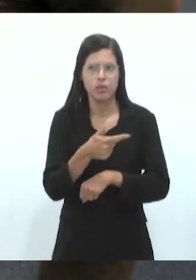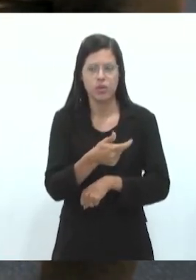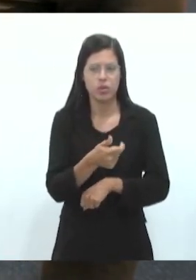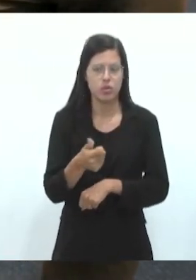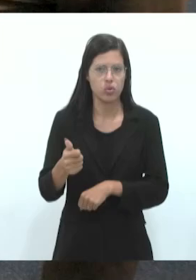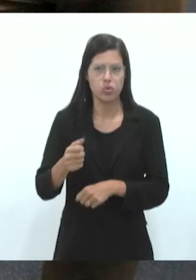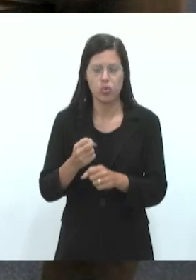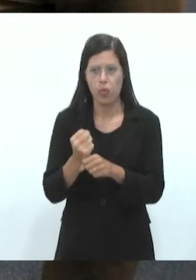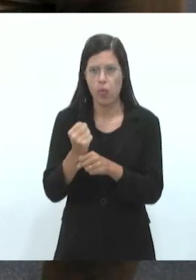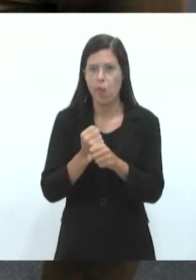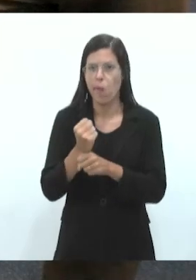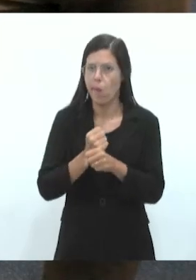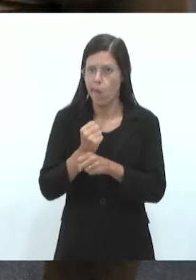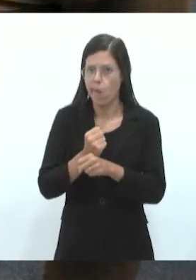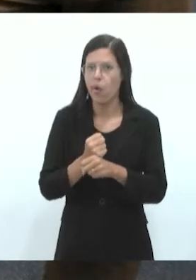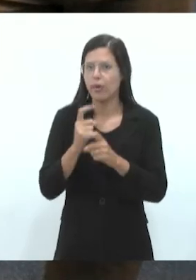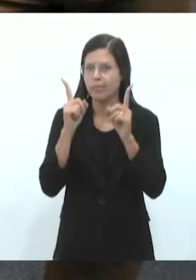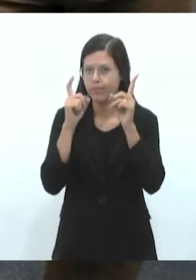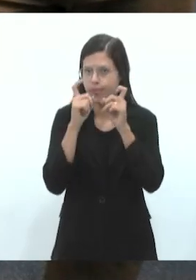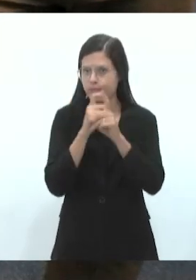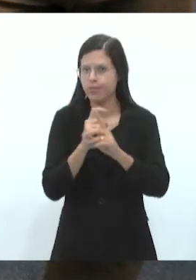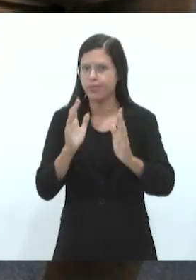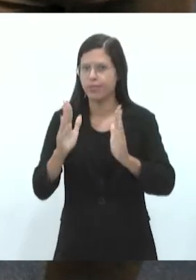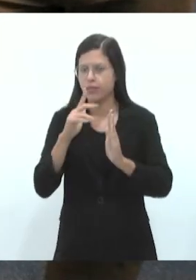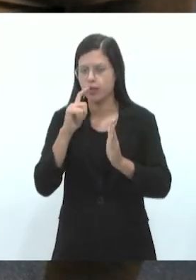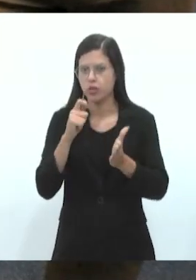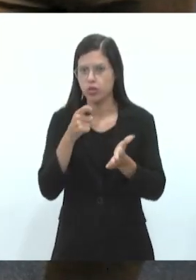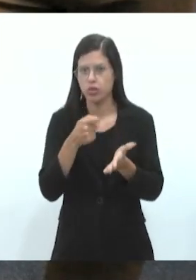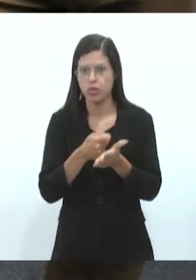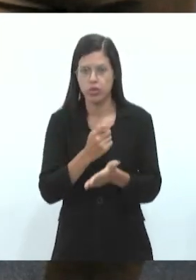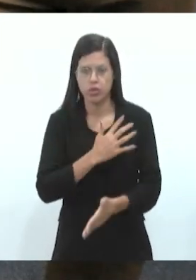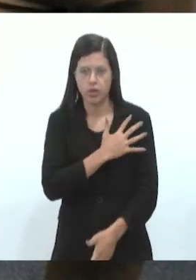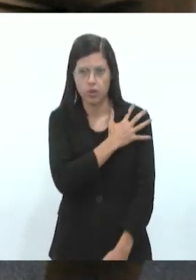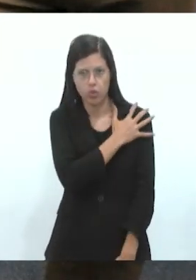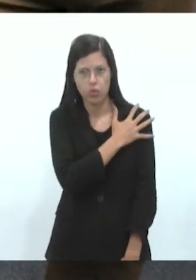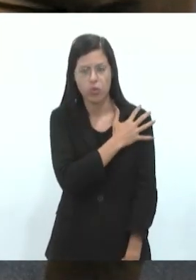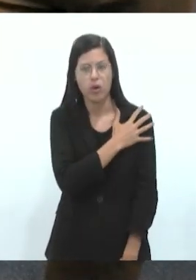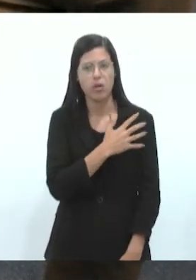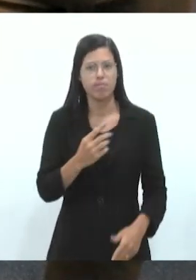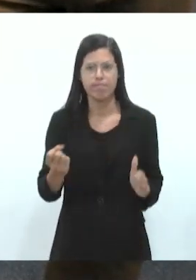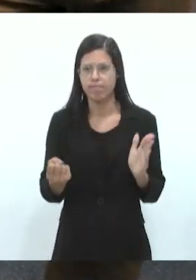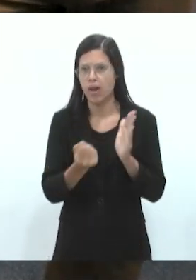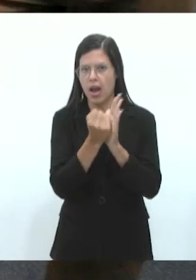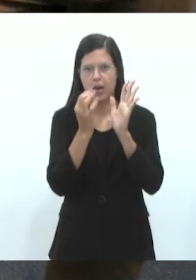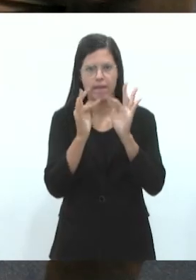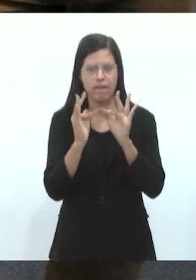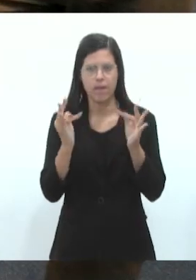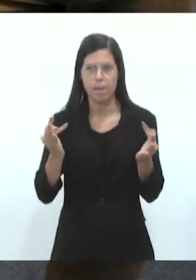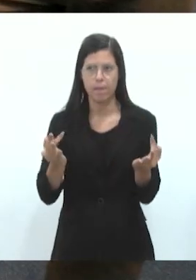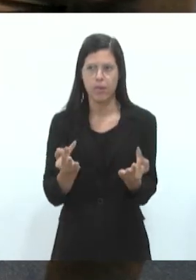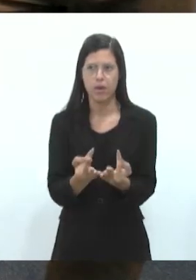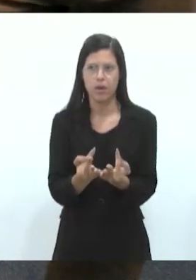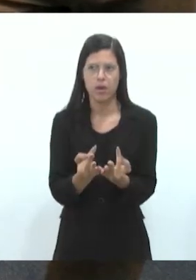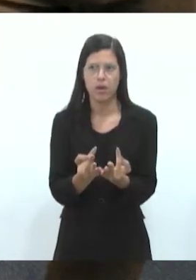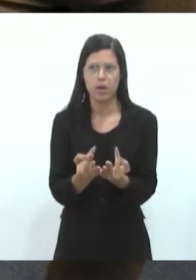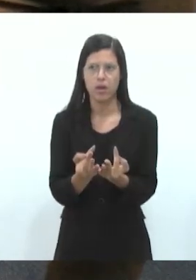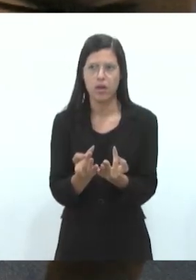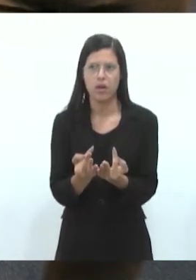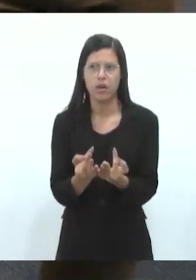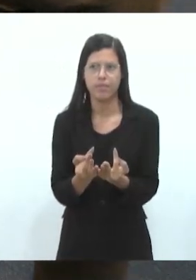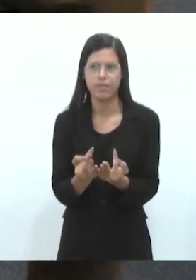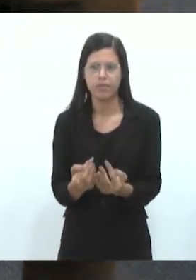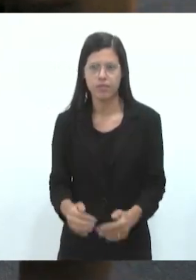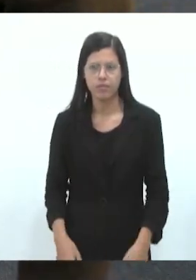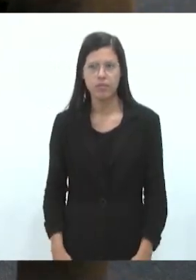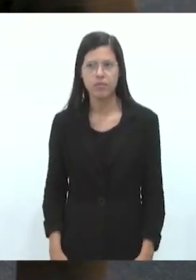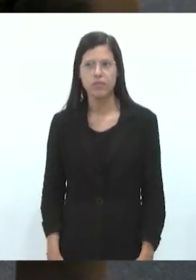ditadura deixaram marcas em diversas famílias, como a família de Eunice. Mas do luto, como nos ensina o movimento de